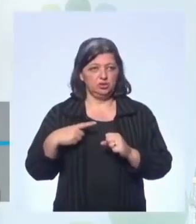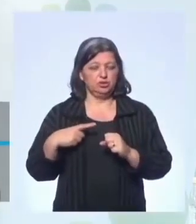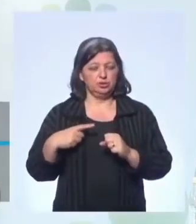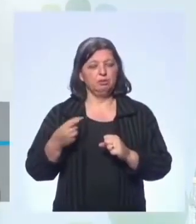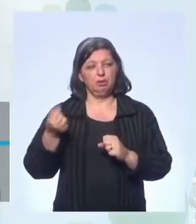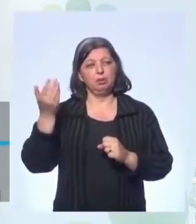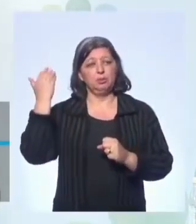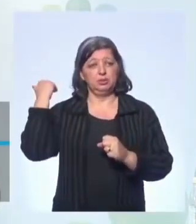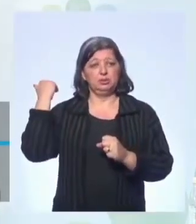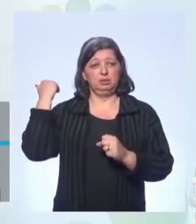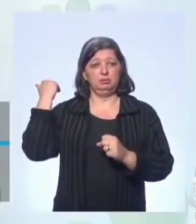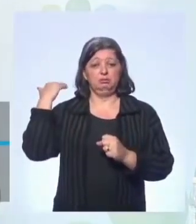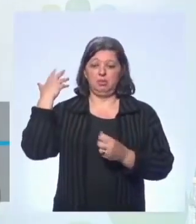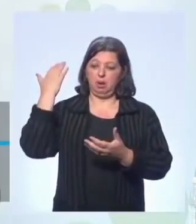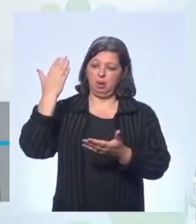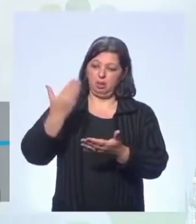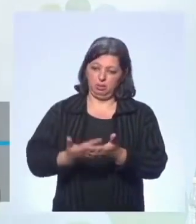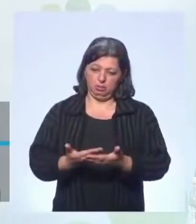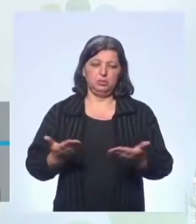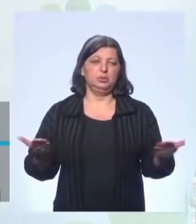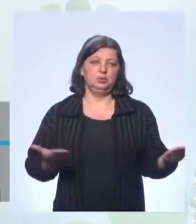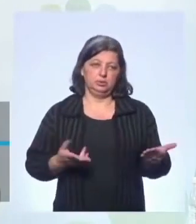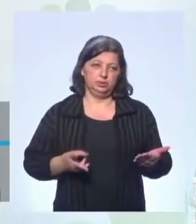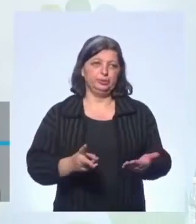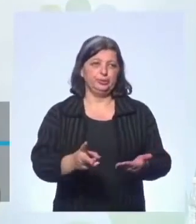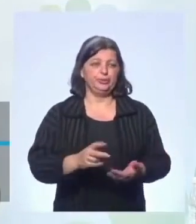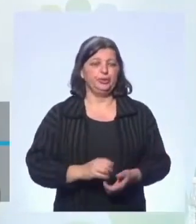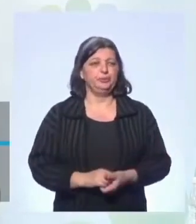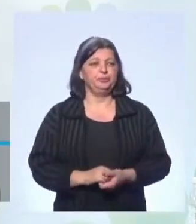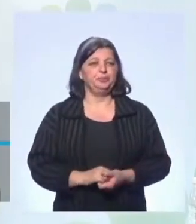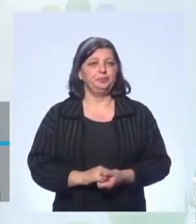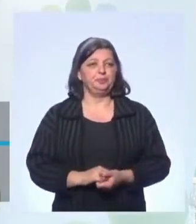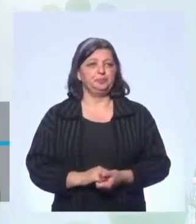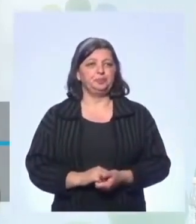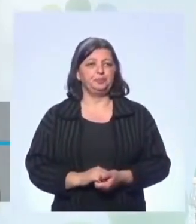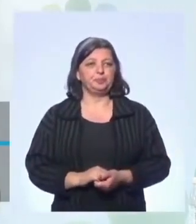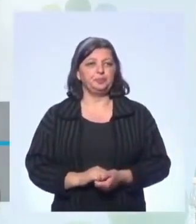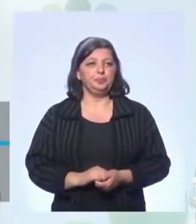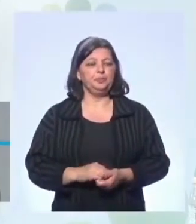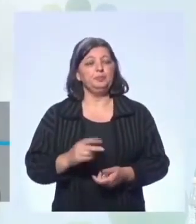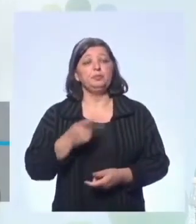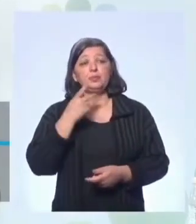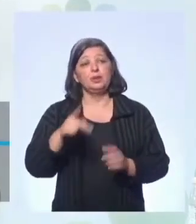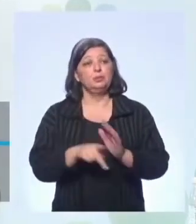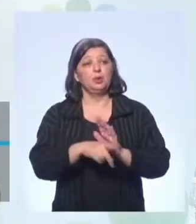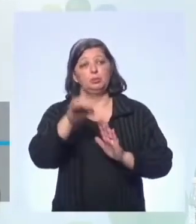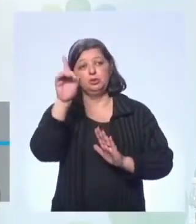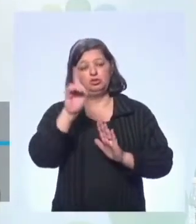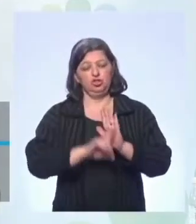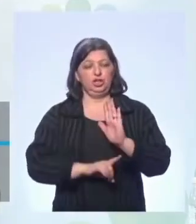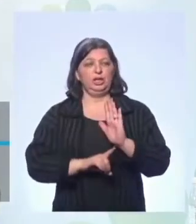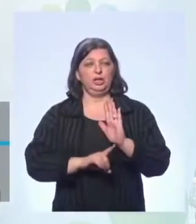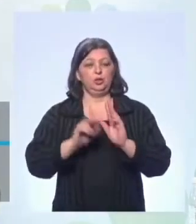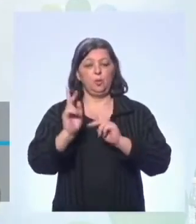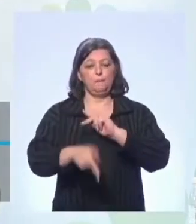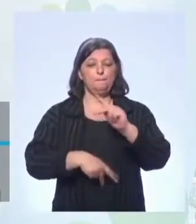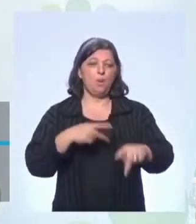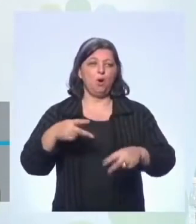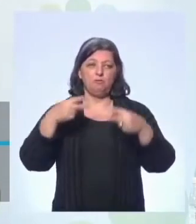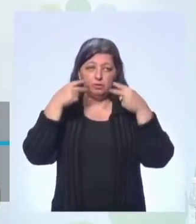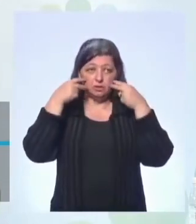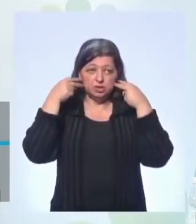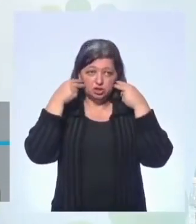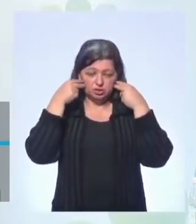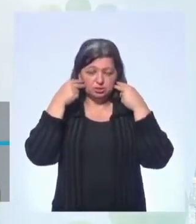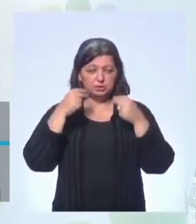que existem até hoje, quando nós falamos aí dos direitos dos povos